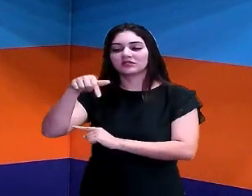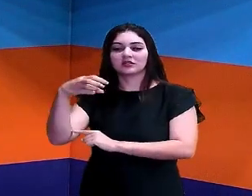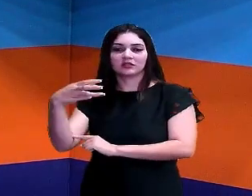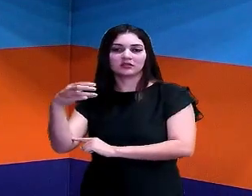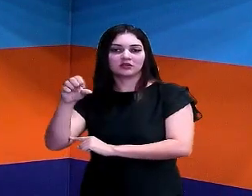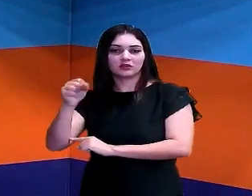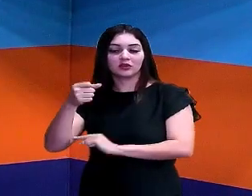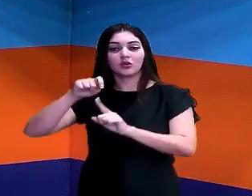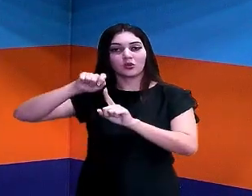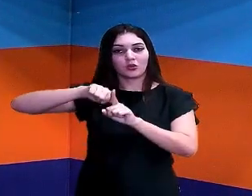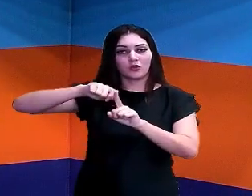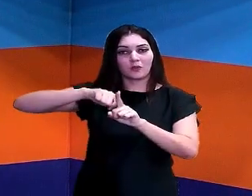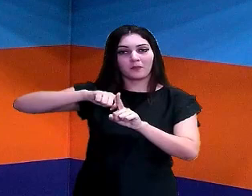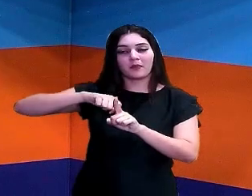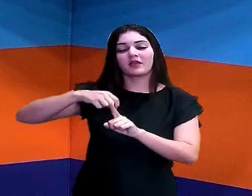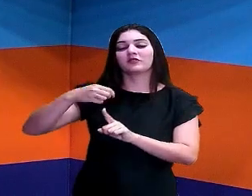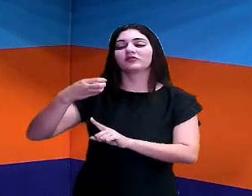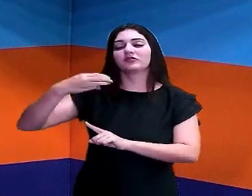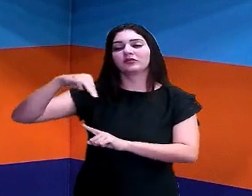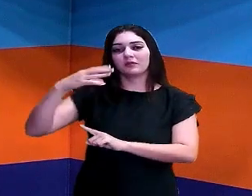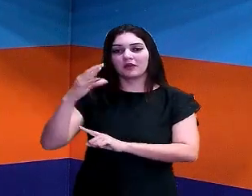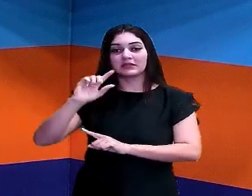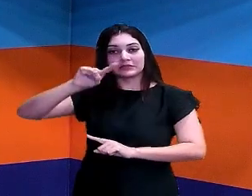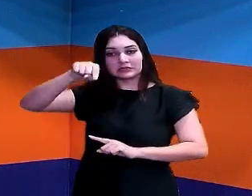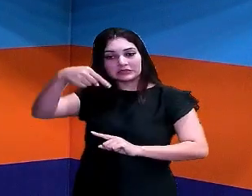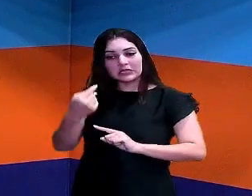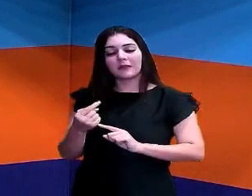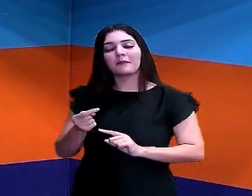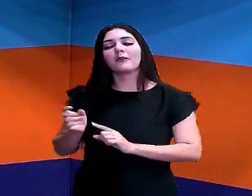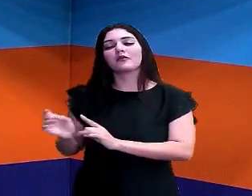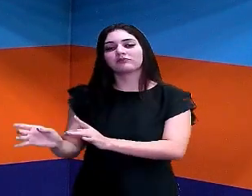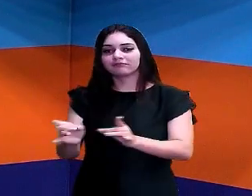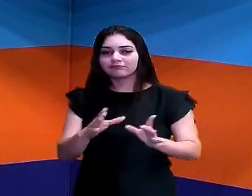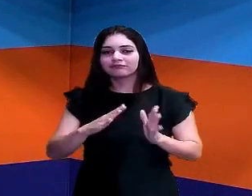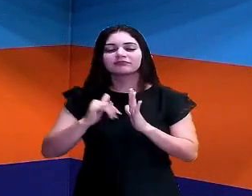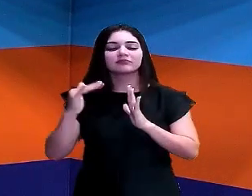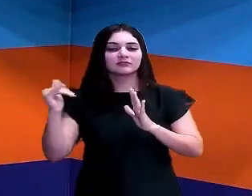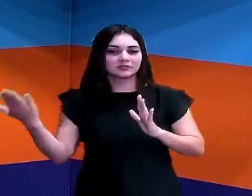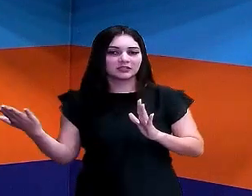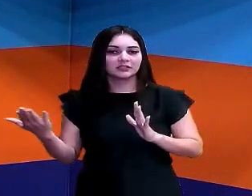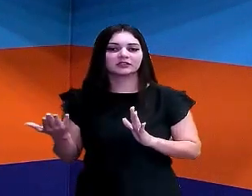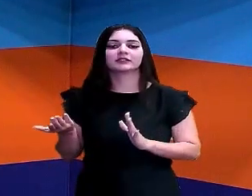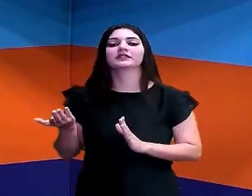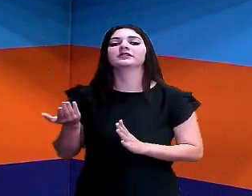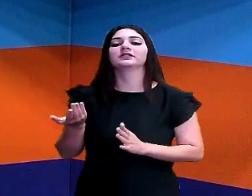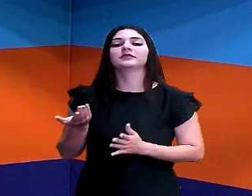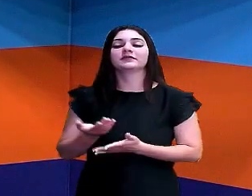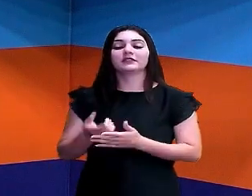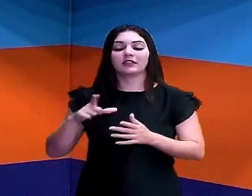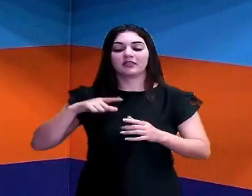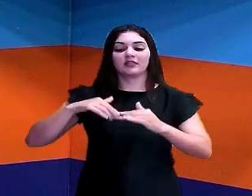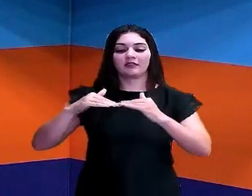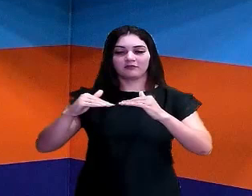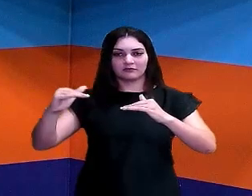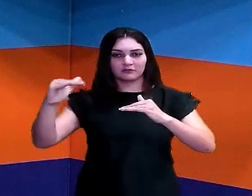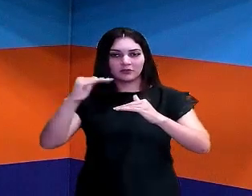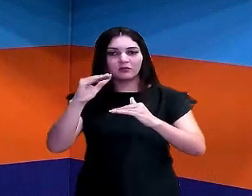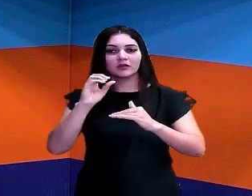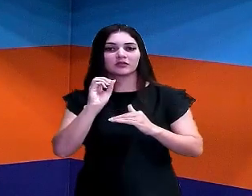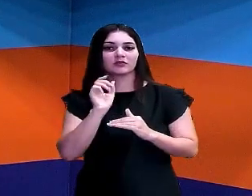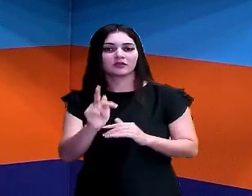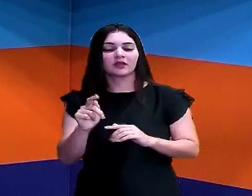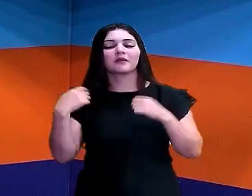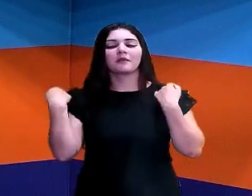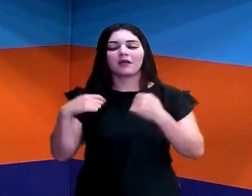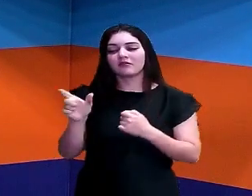e no mês de março, após o sucesso de vendas, esse valor do fogão na liquidação sofreu um aumento. Tá? Então, eu preciso